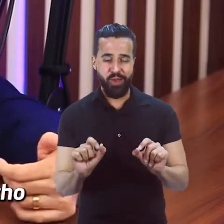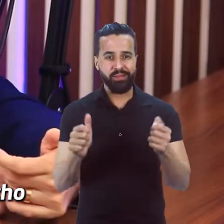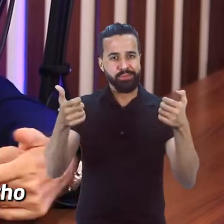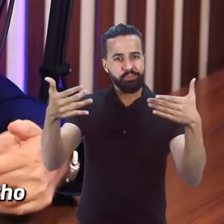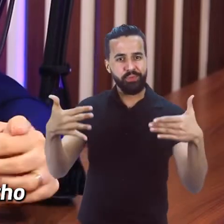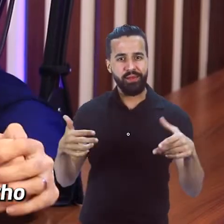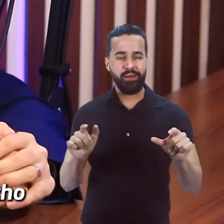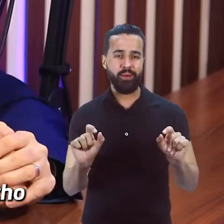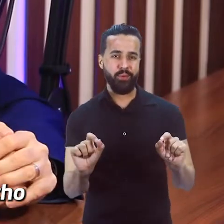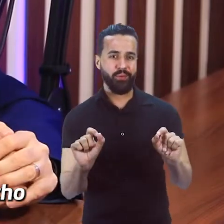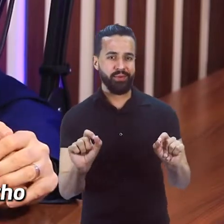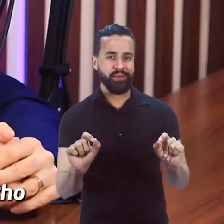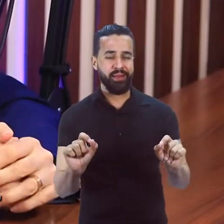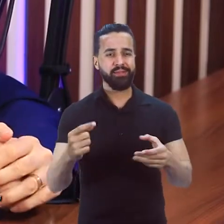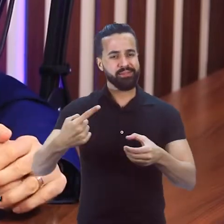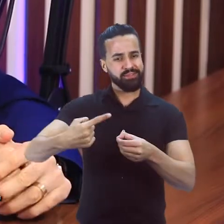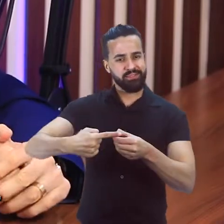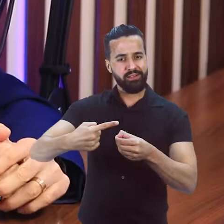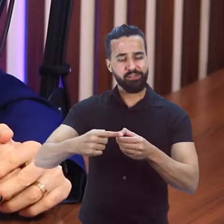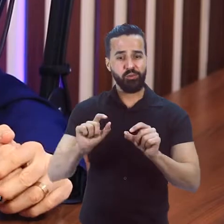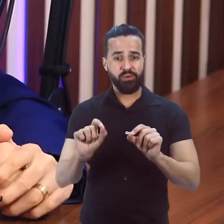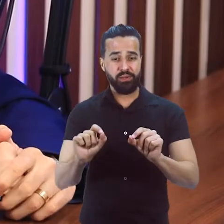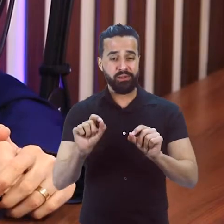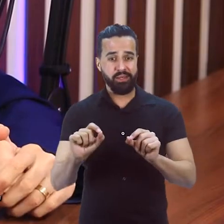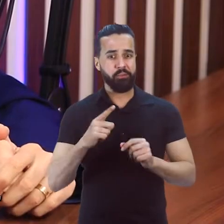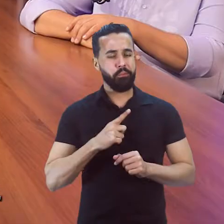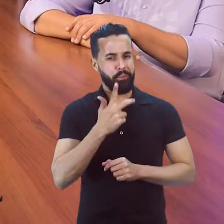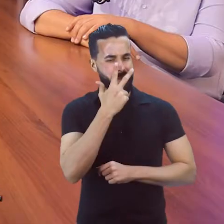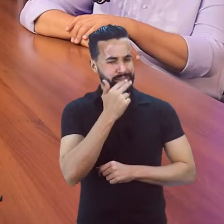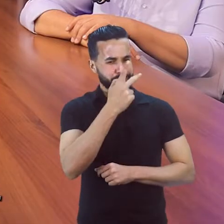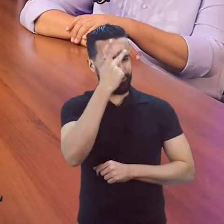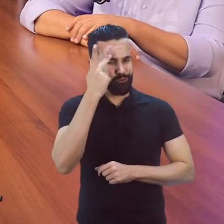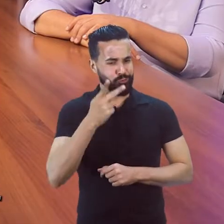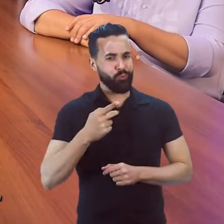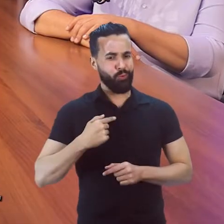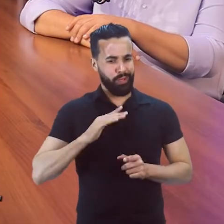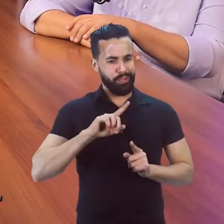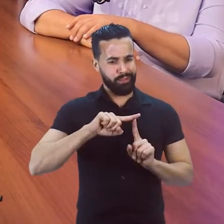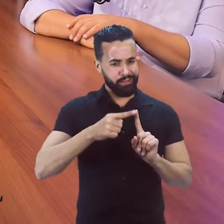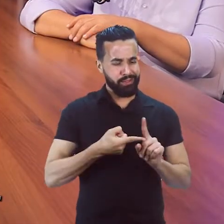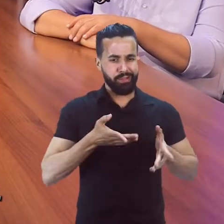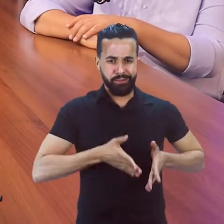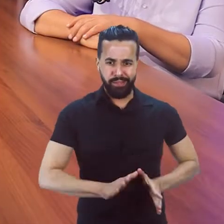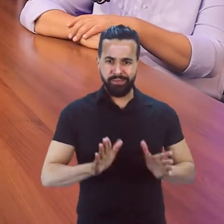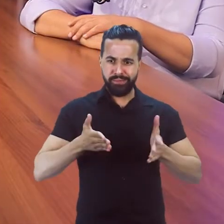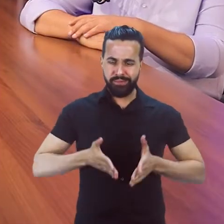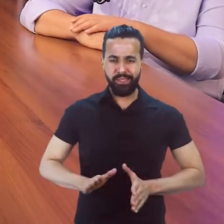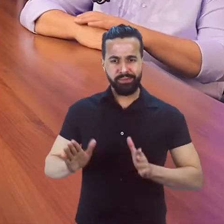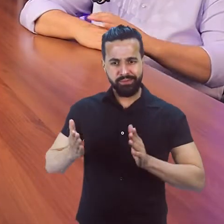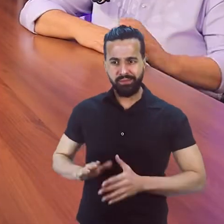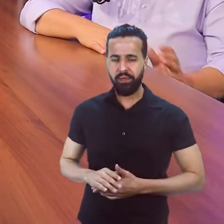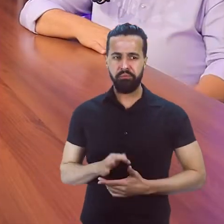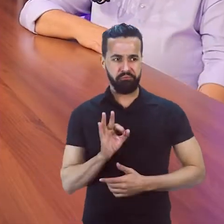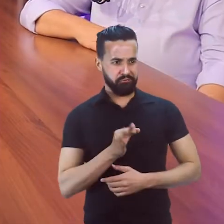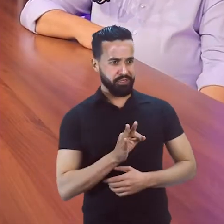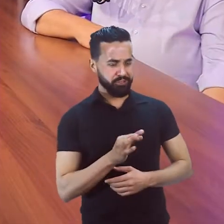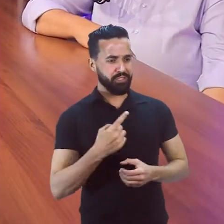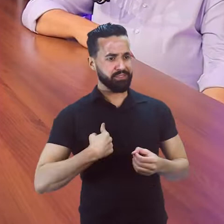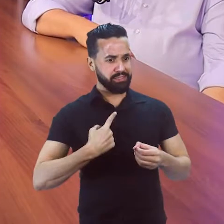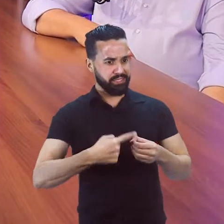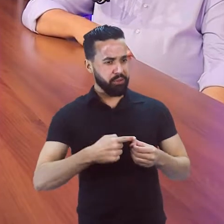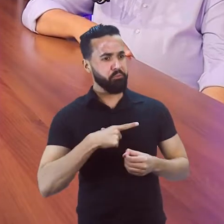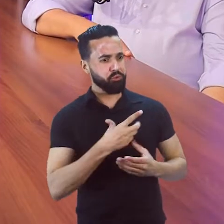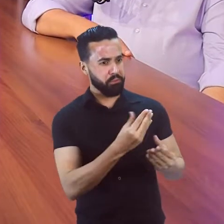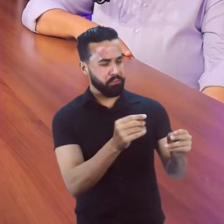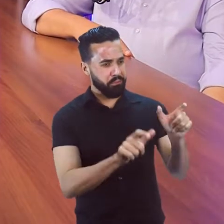rapaz, é uma cidade que eu acho que reproduz muita gente, viu, Antônio? Daqui tem muita gente de Porangatu, né? Aonde você vai,